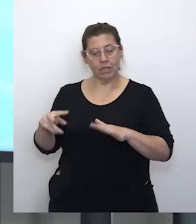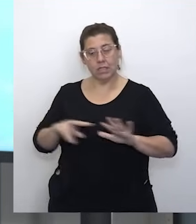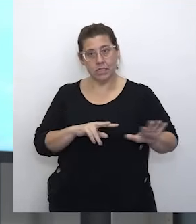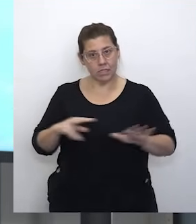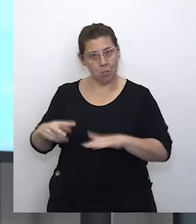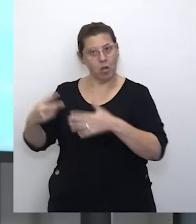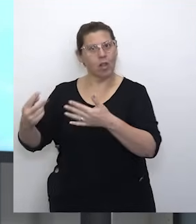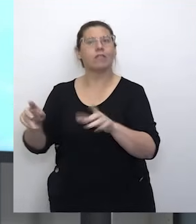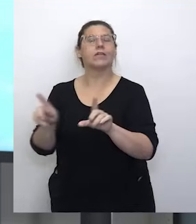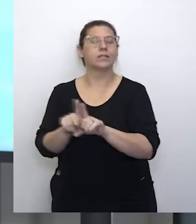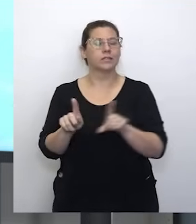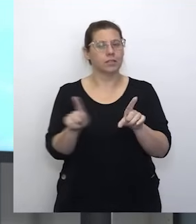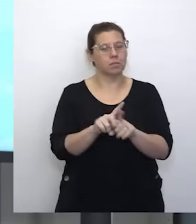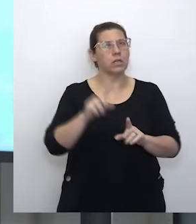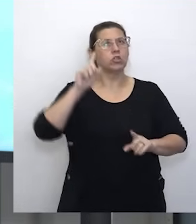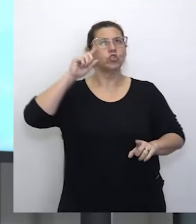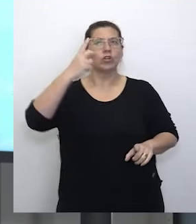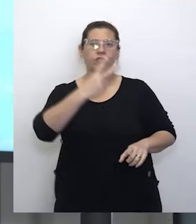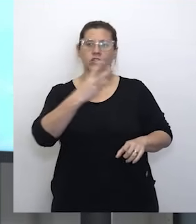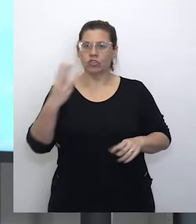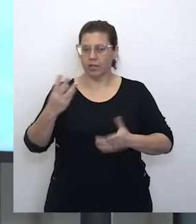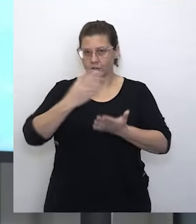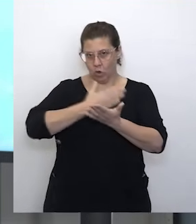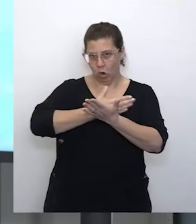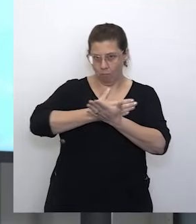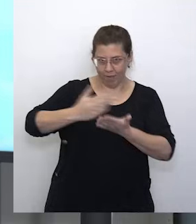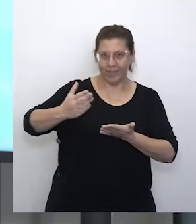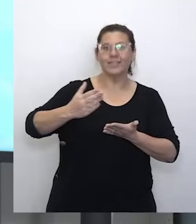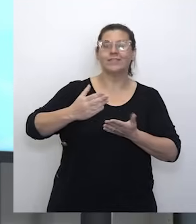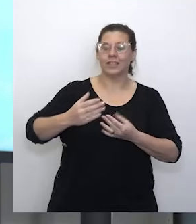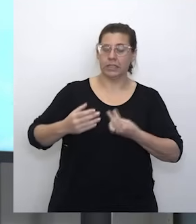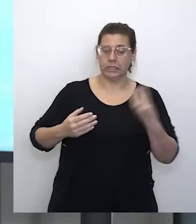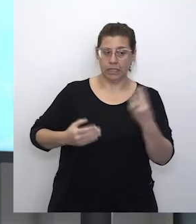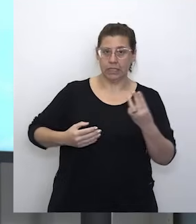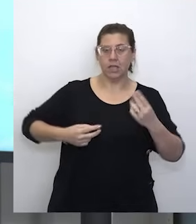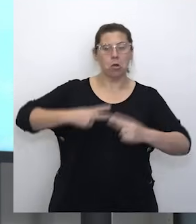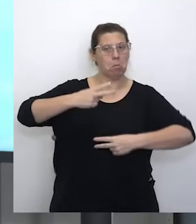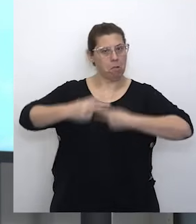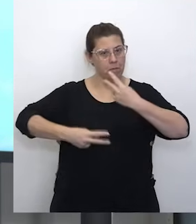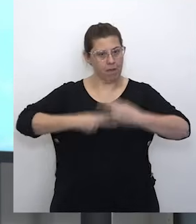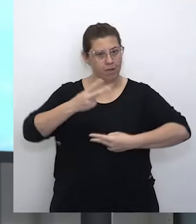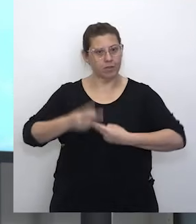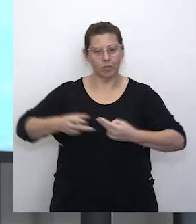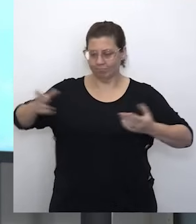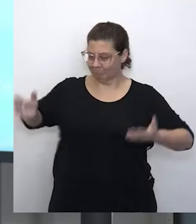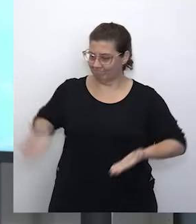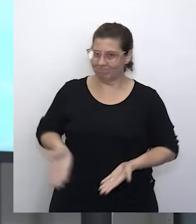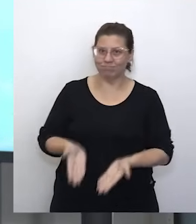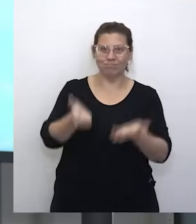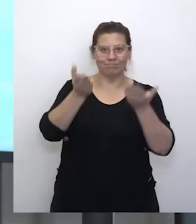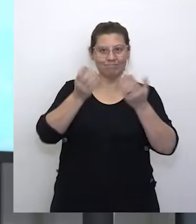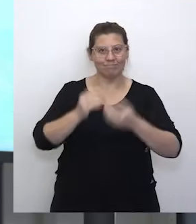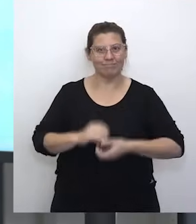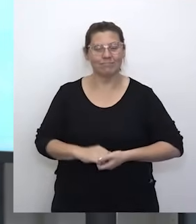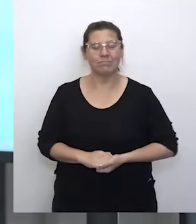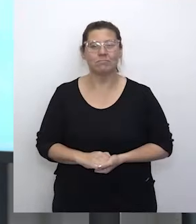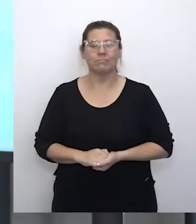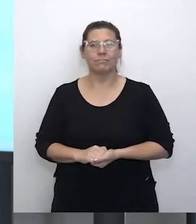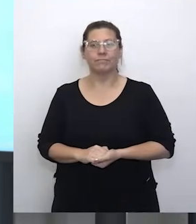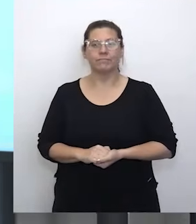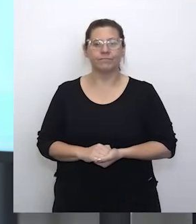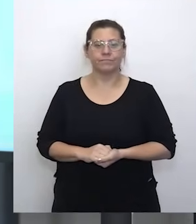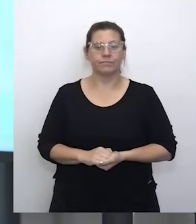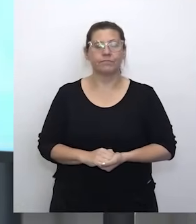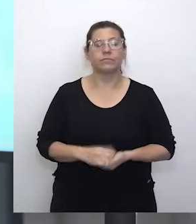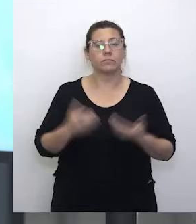e aí lá na semana do dia 23 a gente começa então o terceiro bimestre assim de vez, tá bom? Bom, então